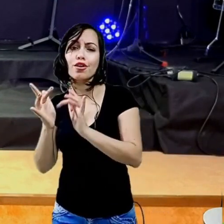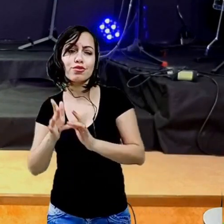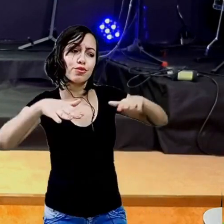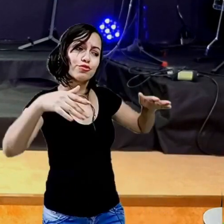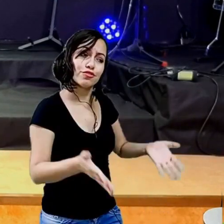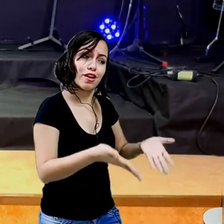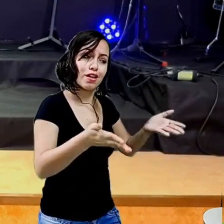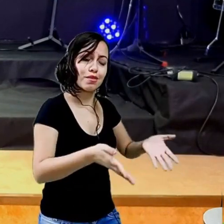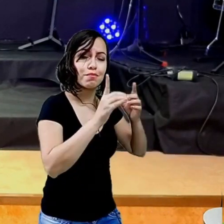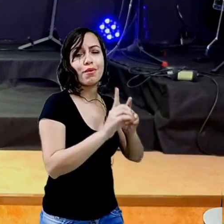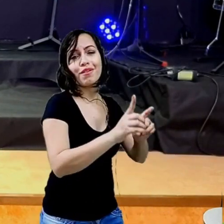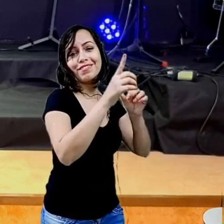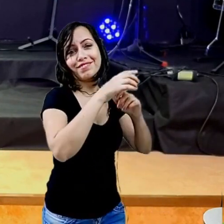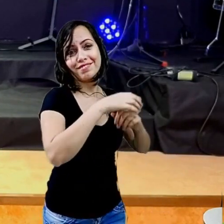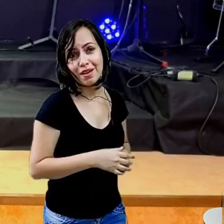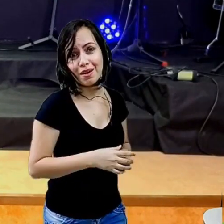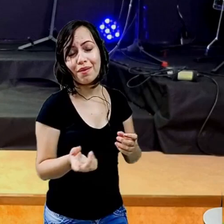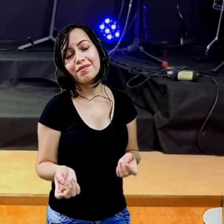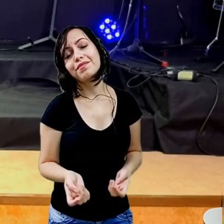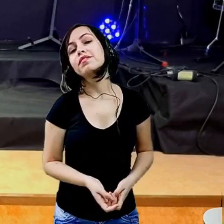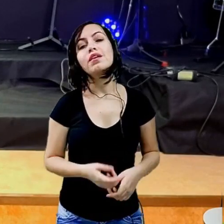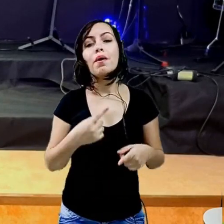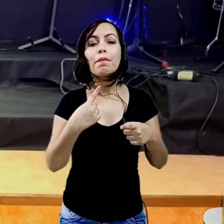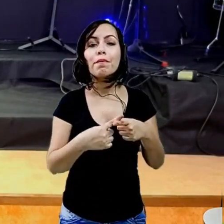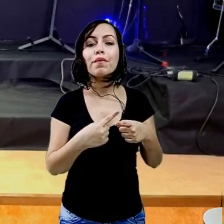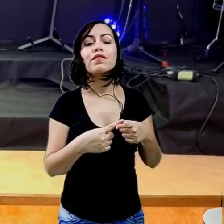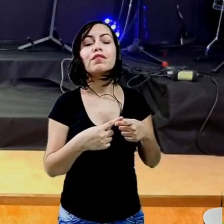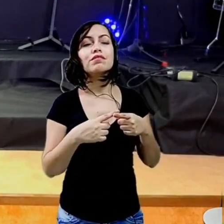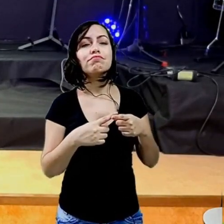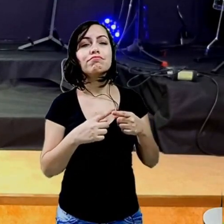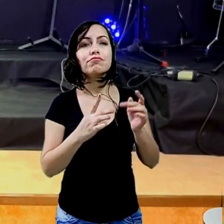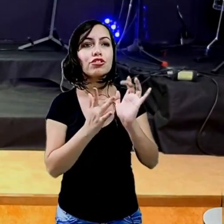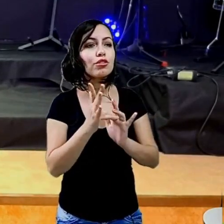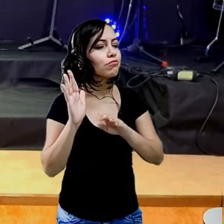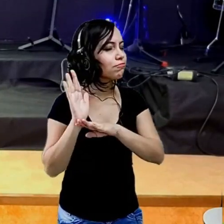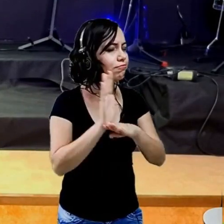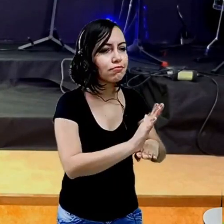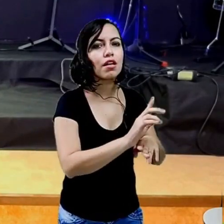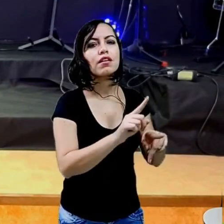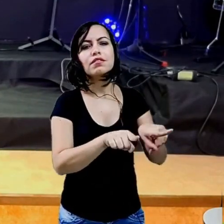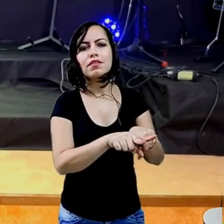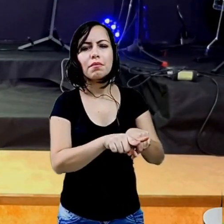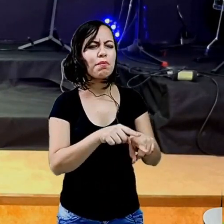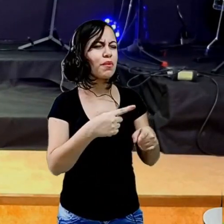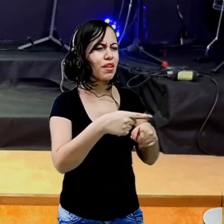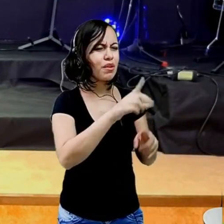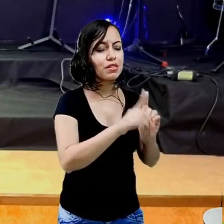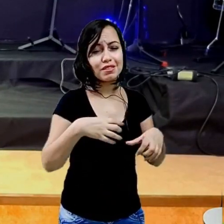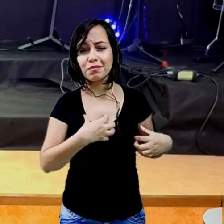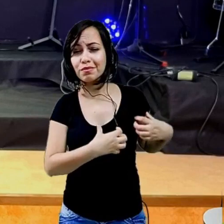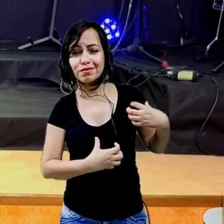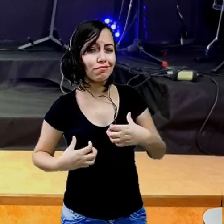que apoiar todos os discípulos espiritualmente, emocionalmente.